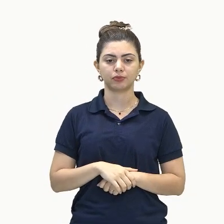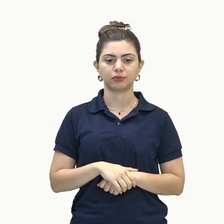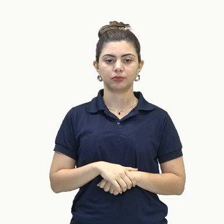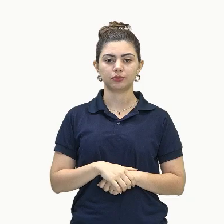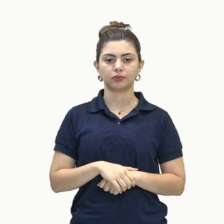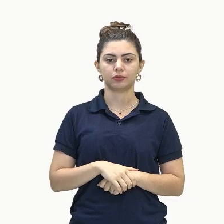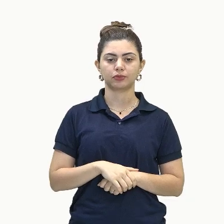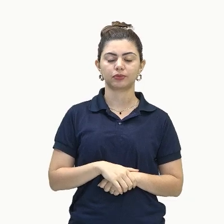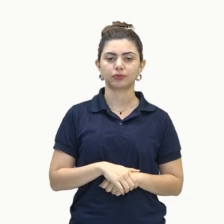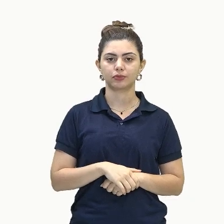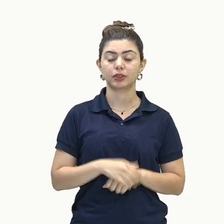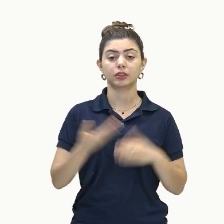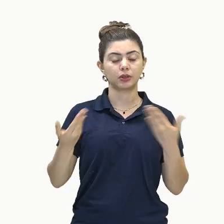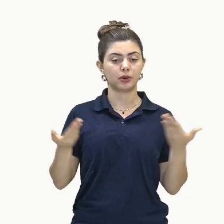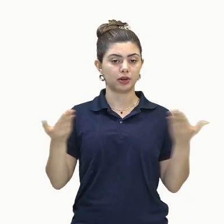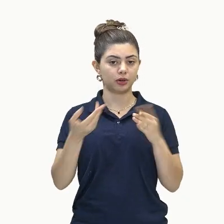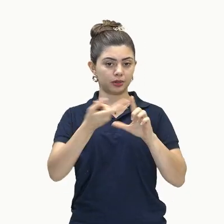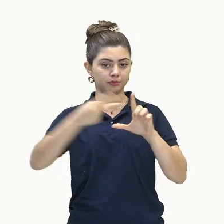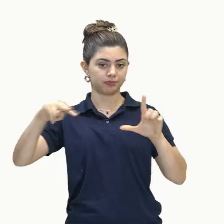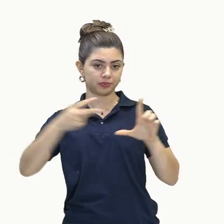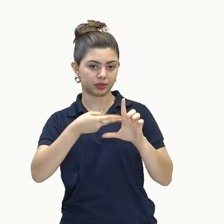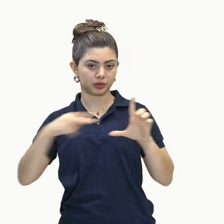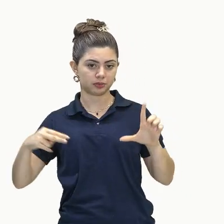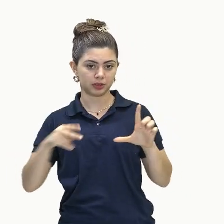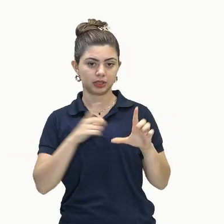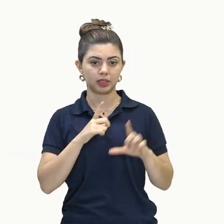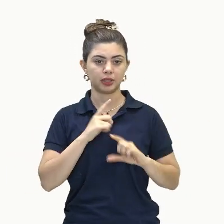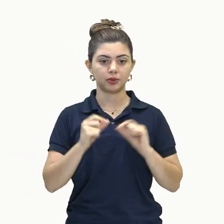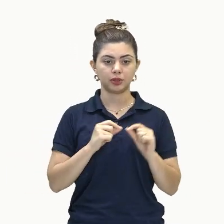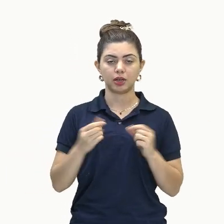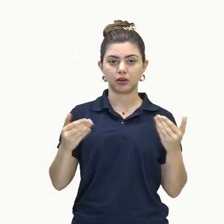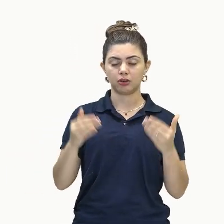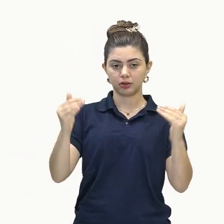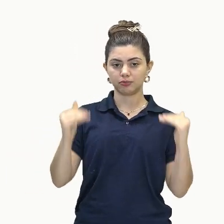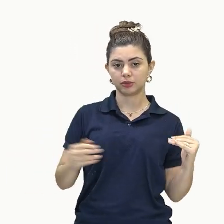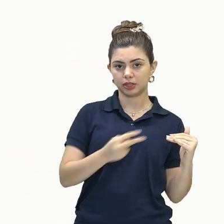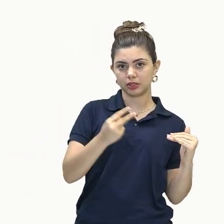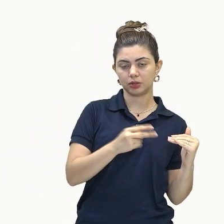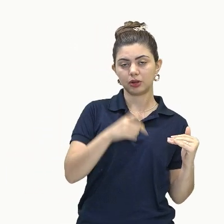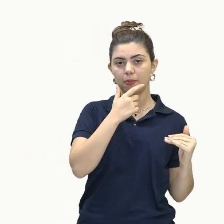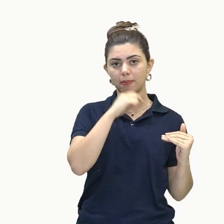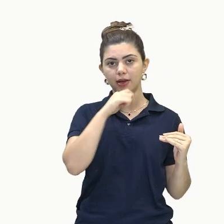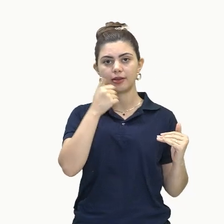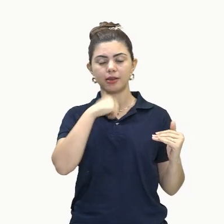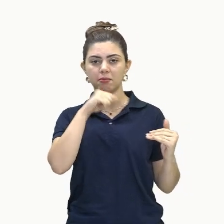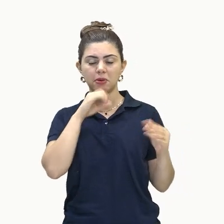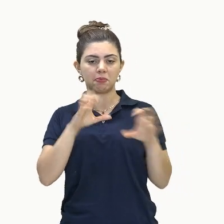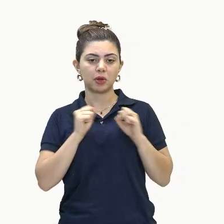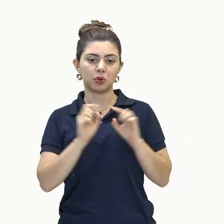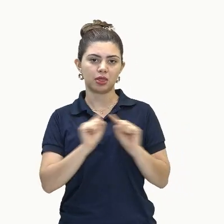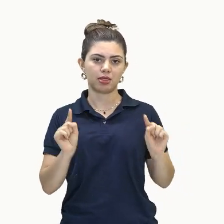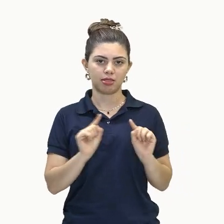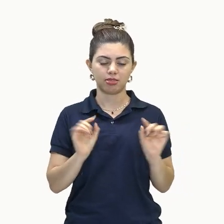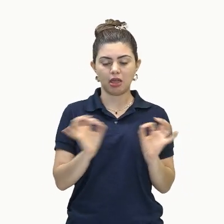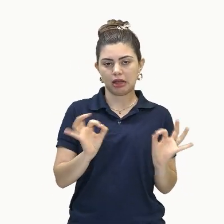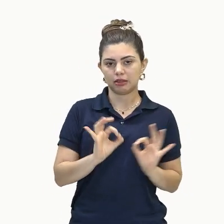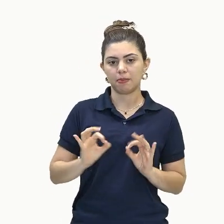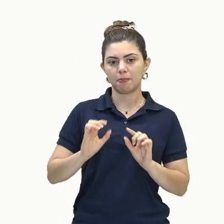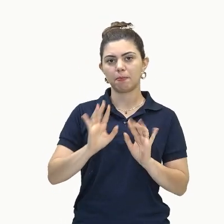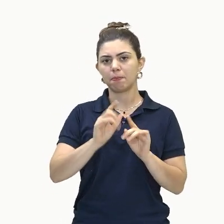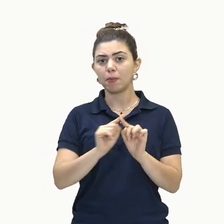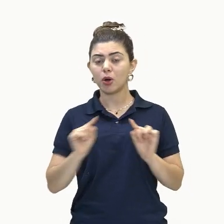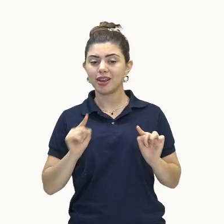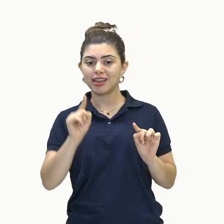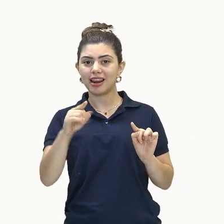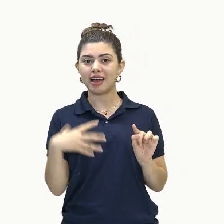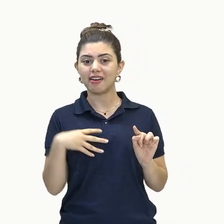nosso heredograma, pais da segunda geração que não são afetados, porém têm uma filha afetada. Isso nos diz o quê? Que os